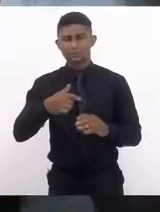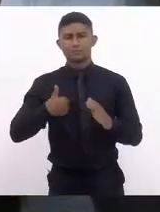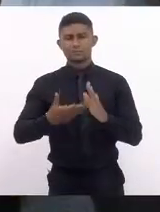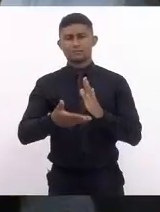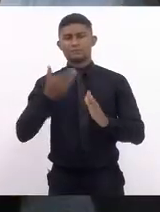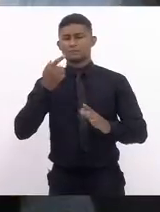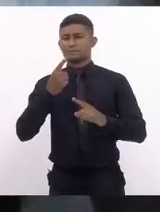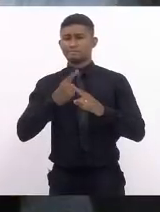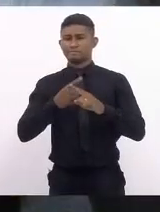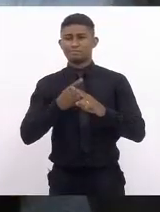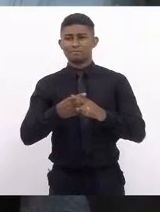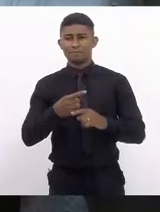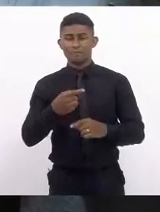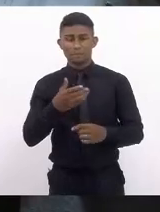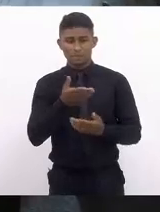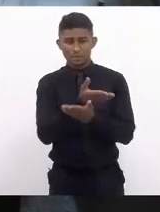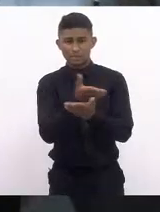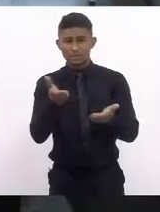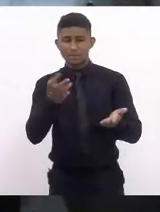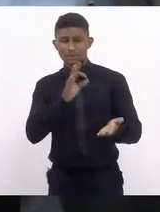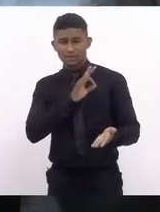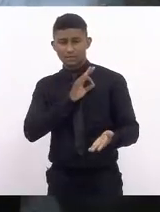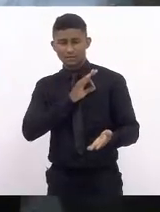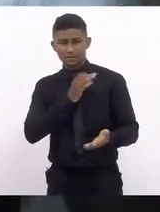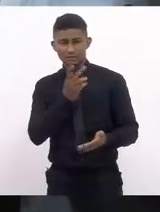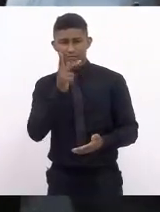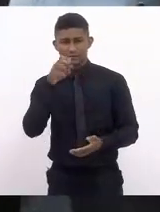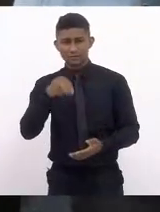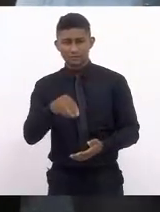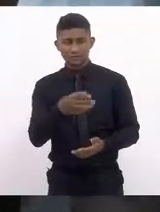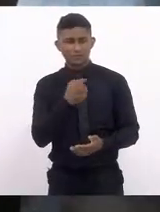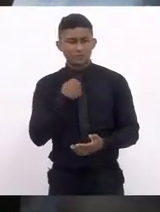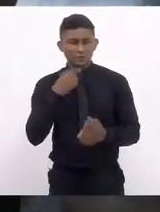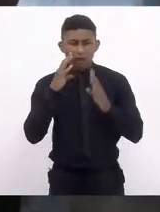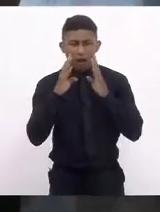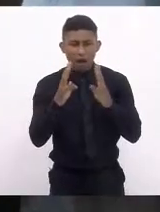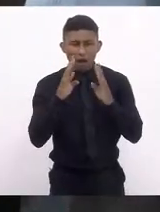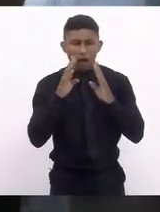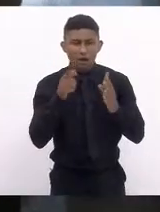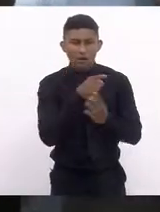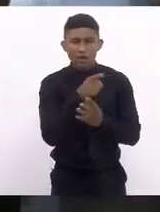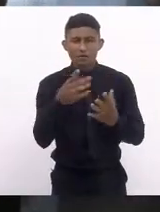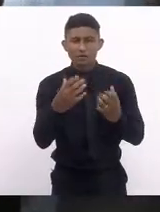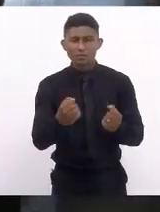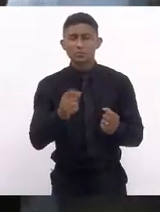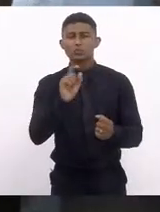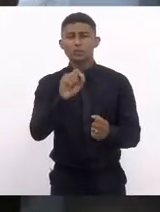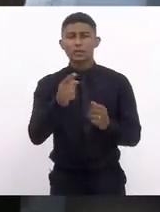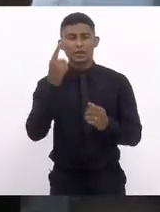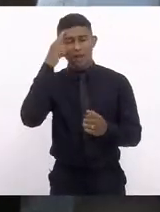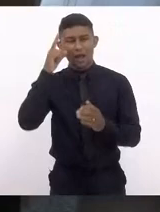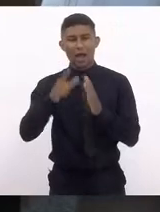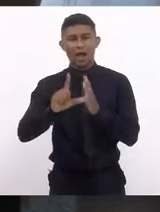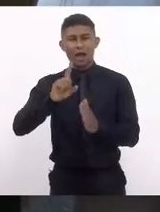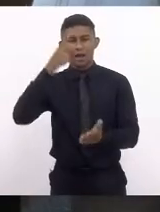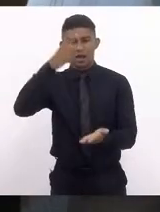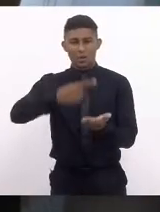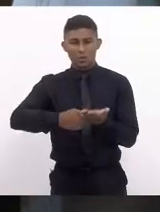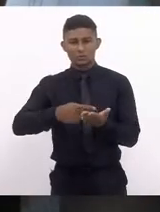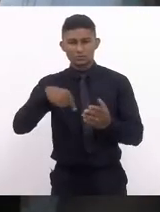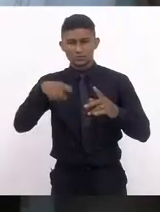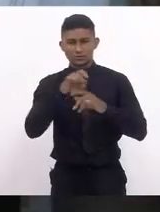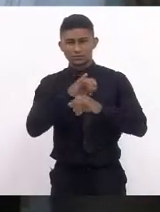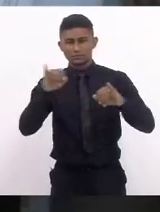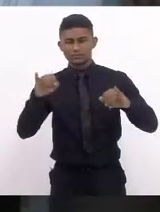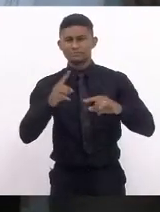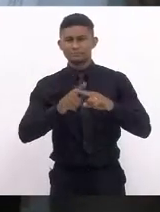porque ouvir os policiais militares que aceitavam o acordo que foi aqui anunciado por